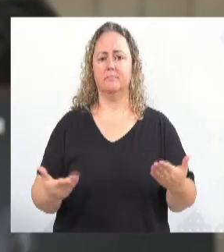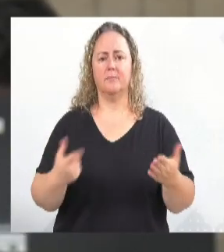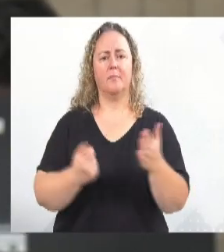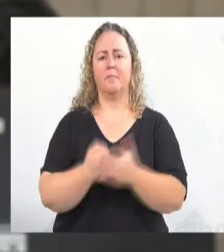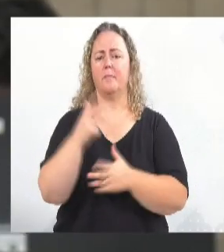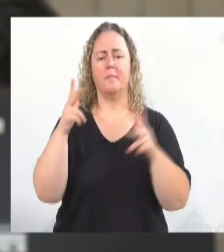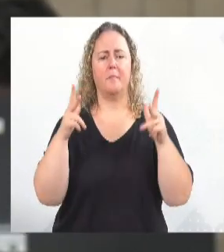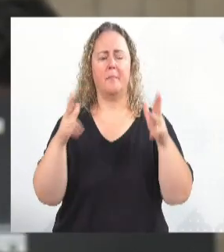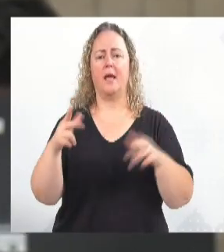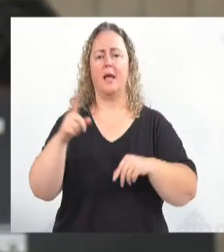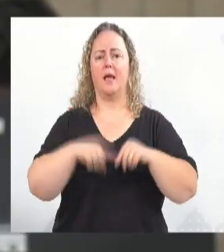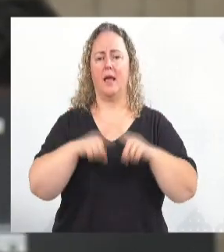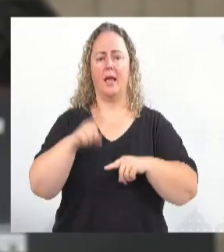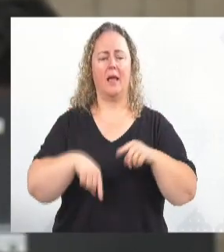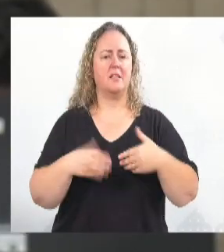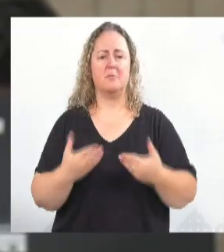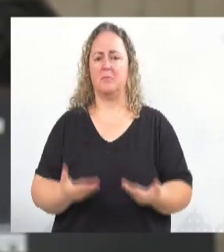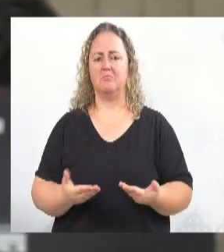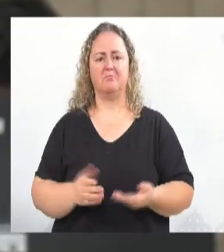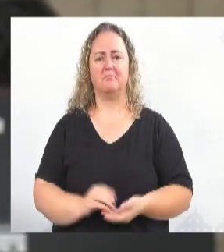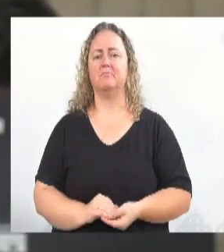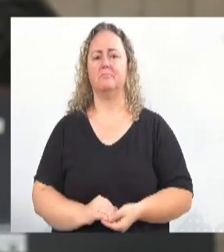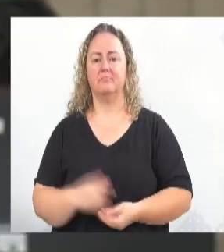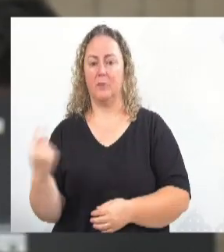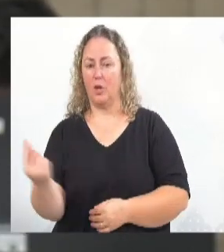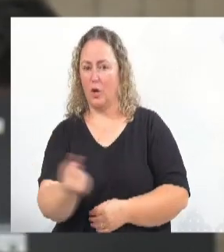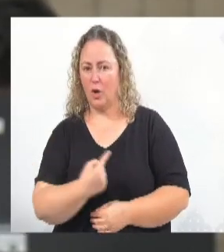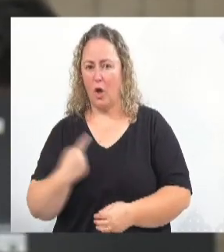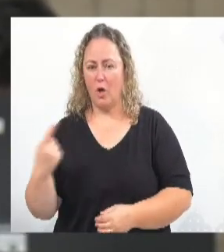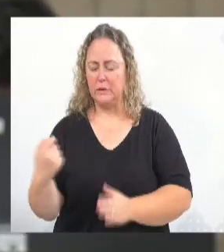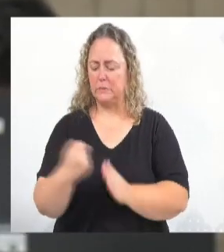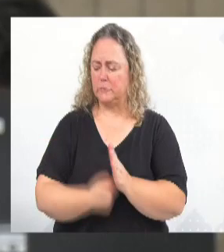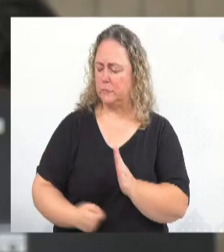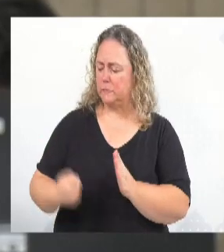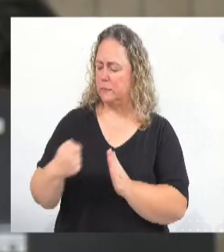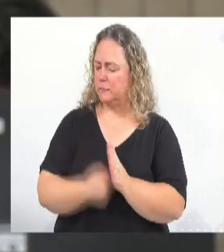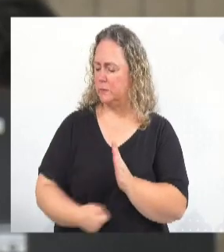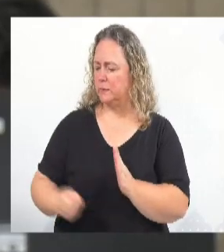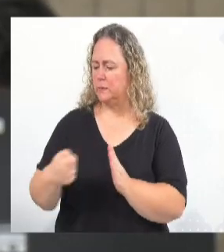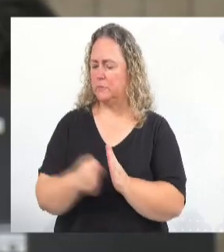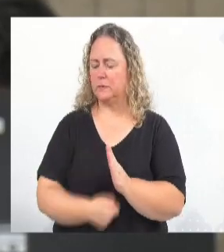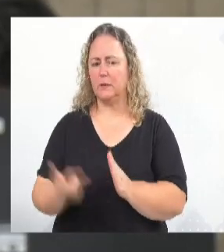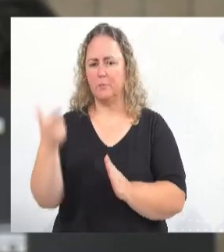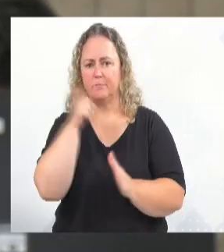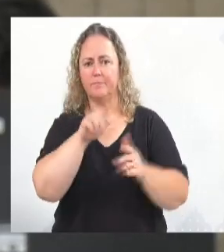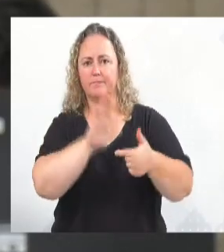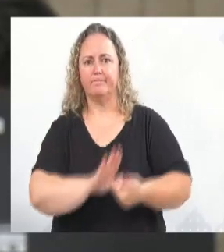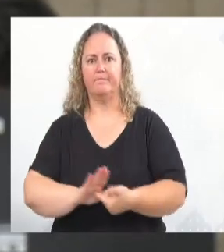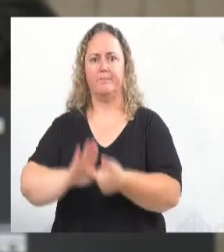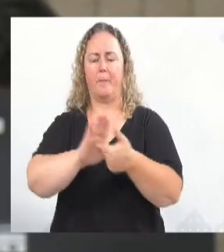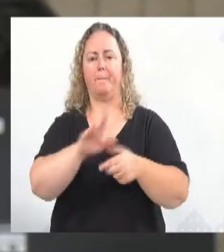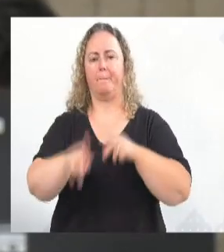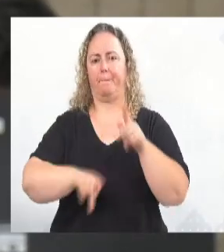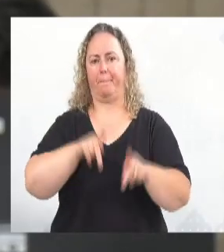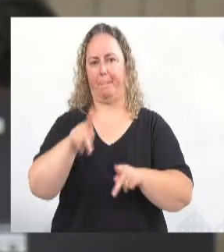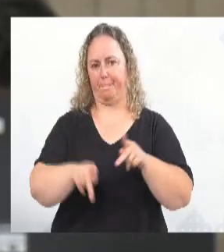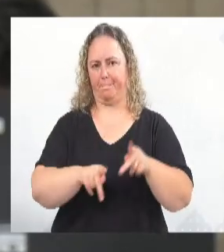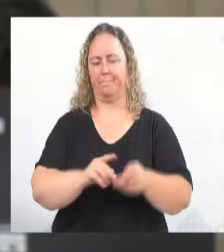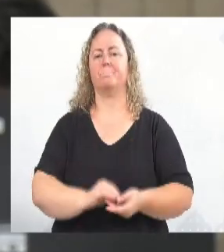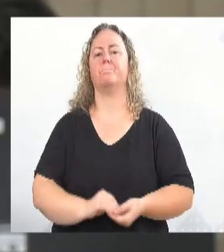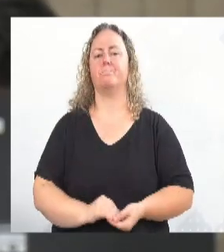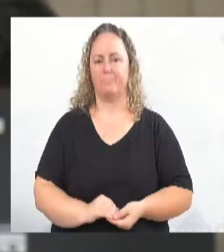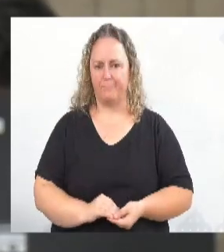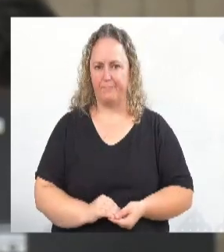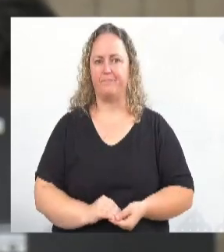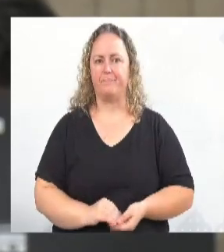mesmo produto. Isso é um absurdo, nós estaremos aqui lutando esses anos todos para mostrar para a população que realmente